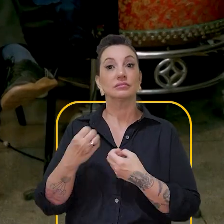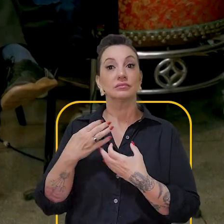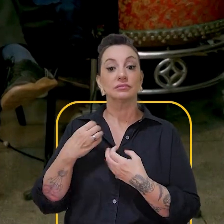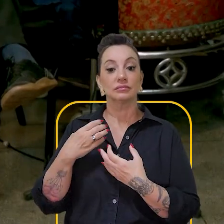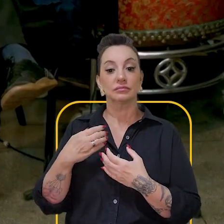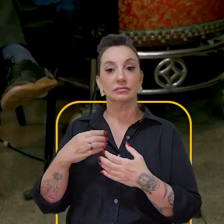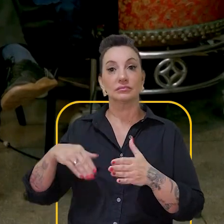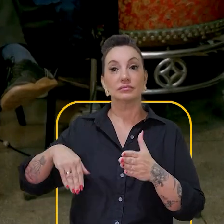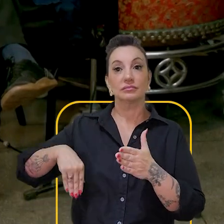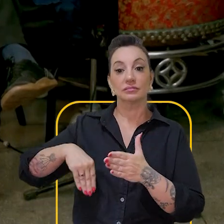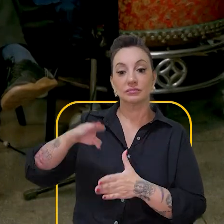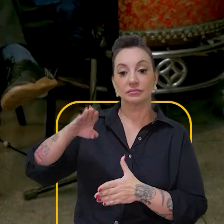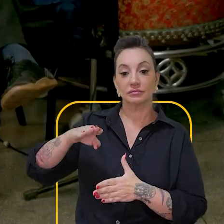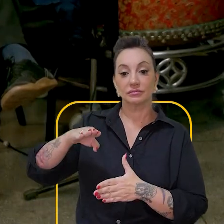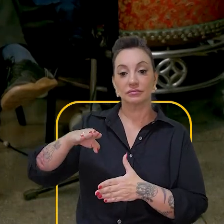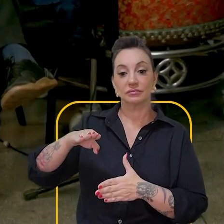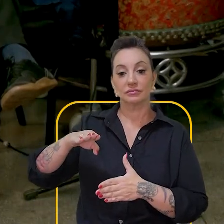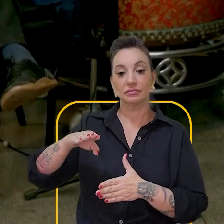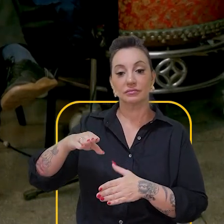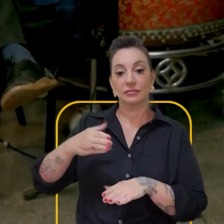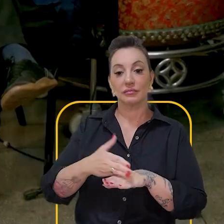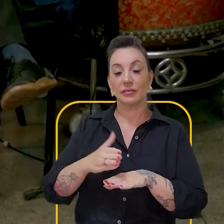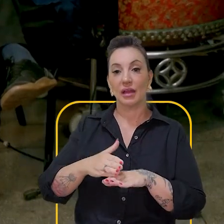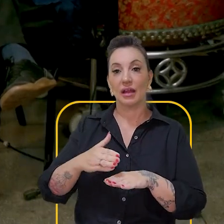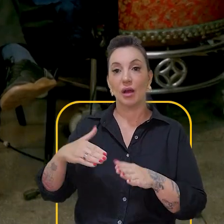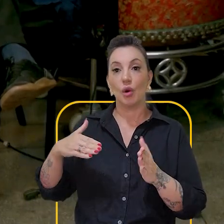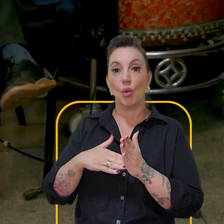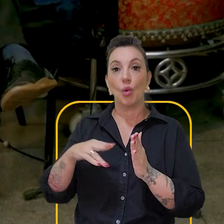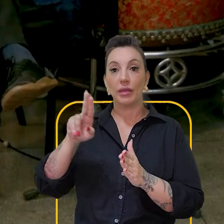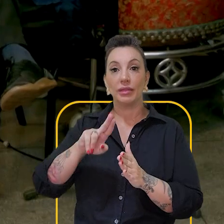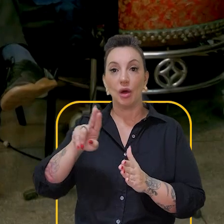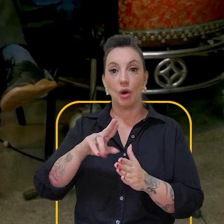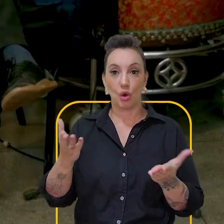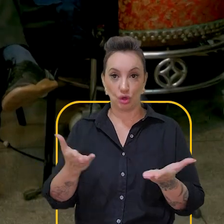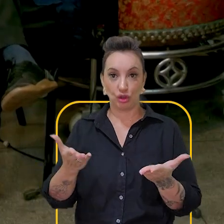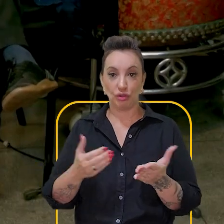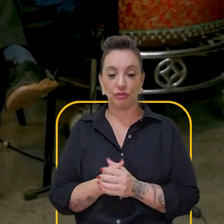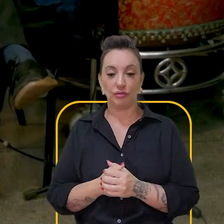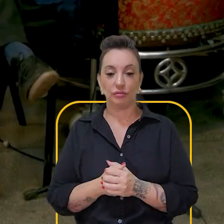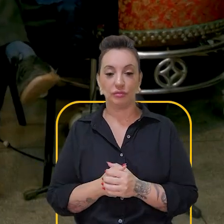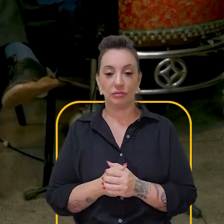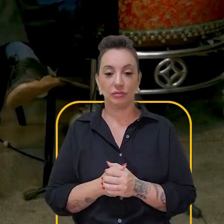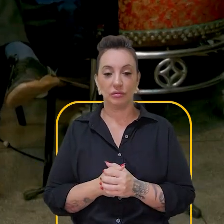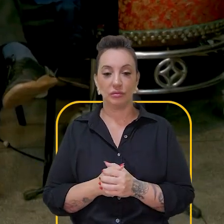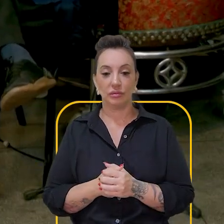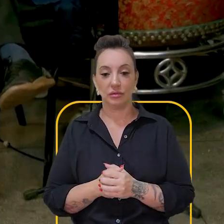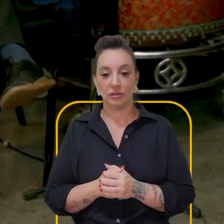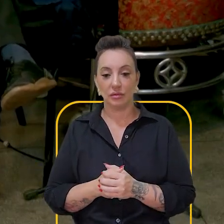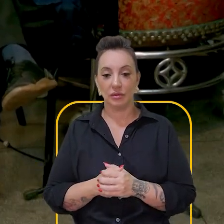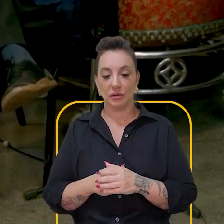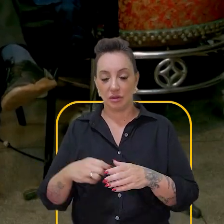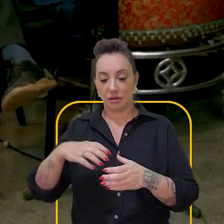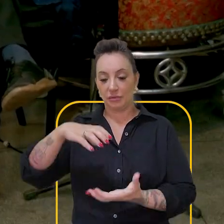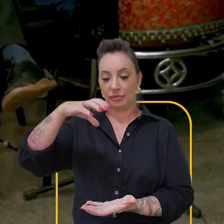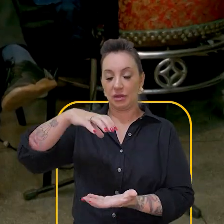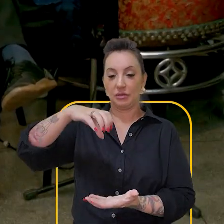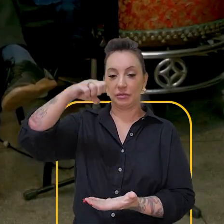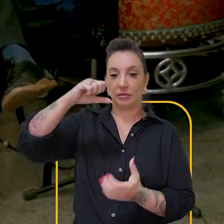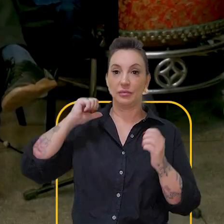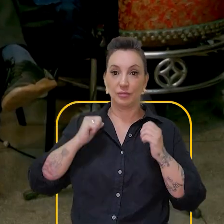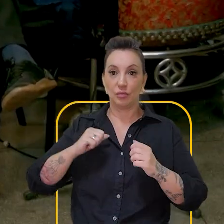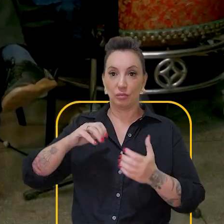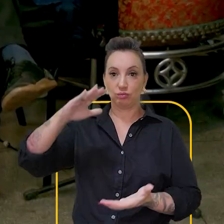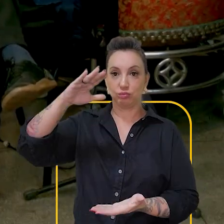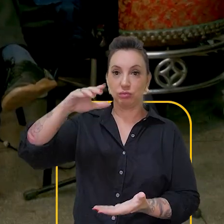penduramos um saco que era uma mochila que a gente encheu de areia e aí ele botava uma cadeira e ele ensinava a gente a a